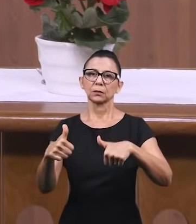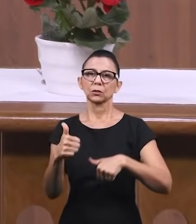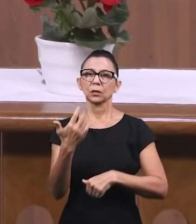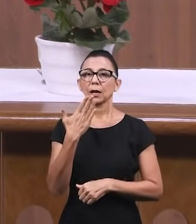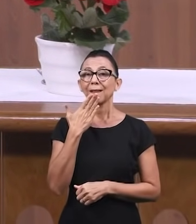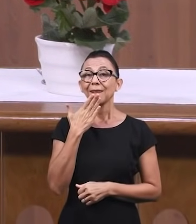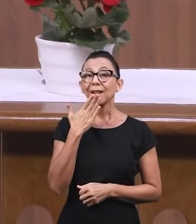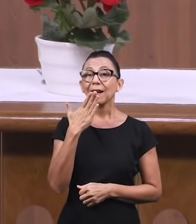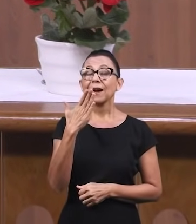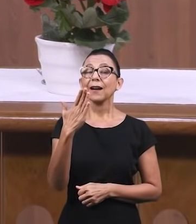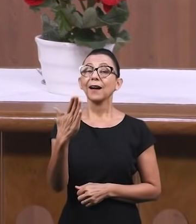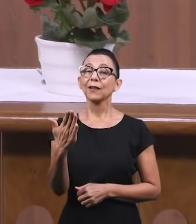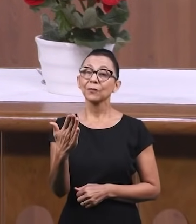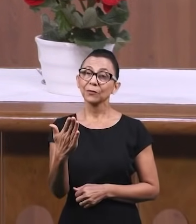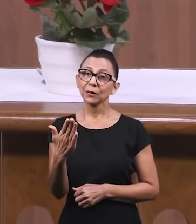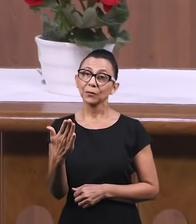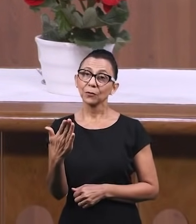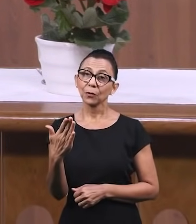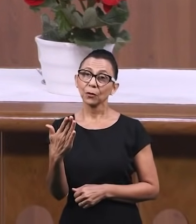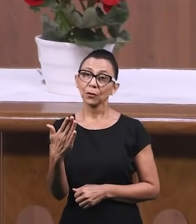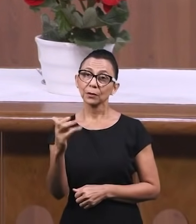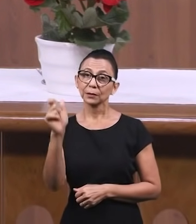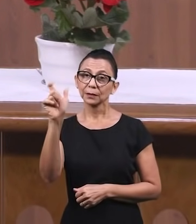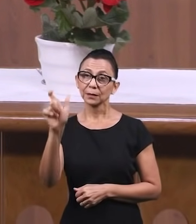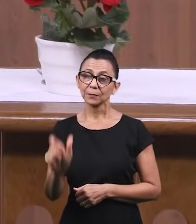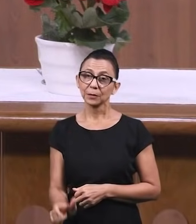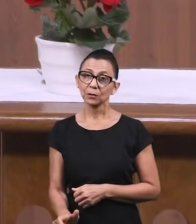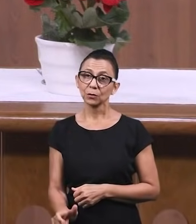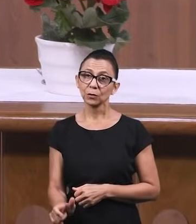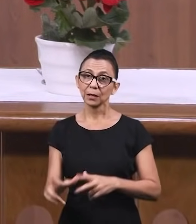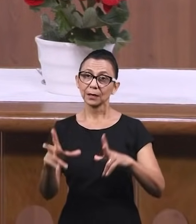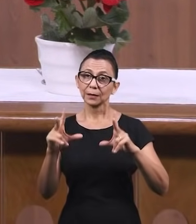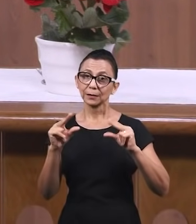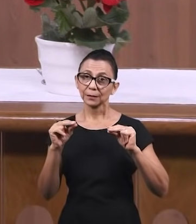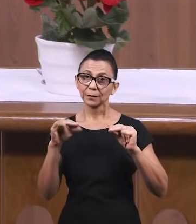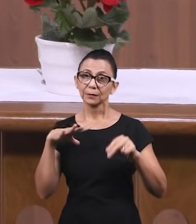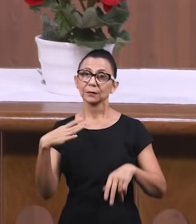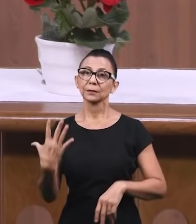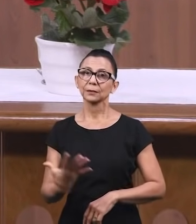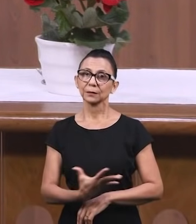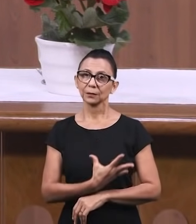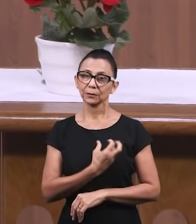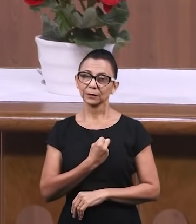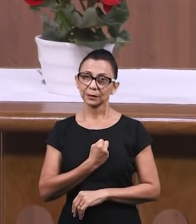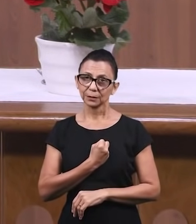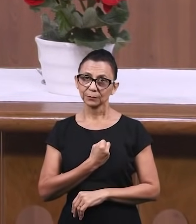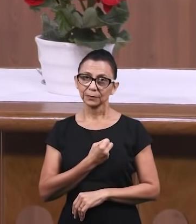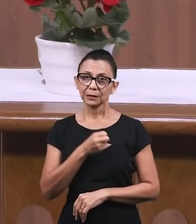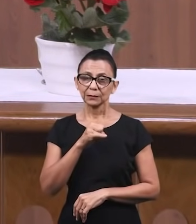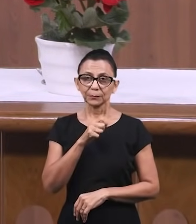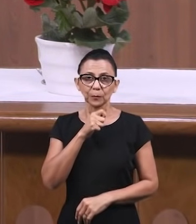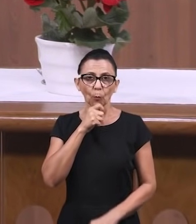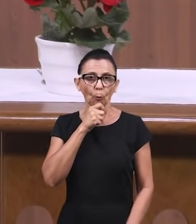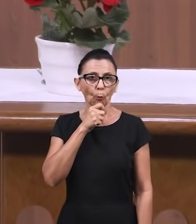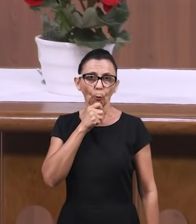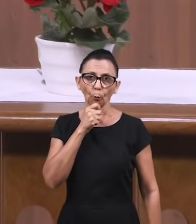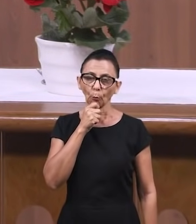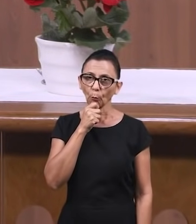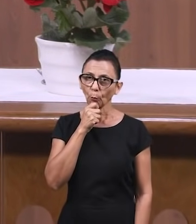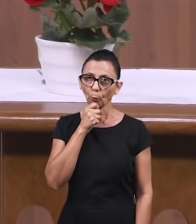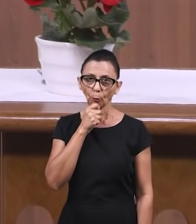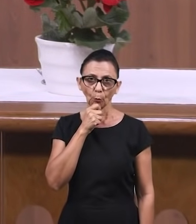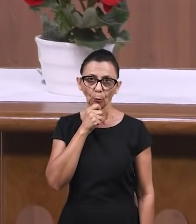favor daqueles que hão de herdar a salvação. Se você ainda não